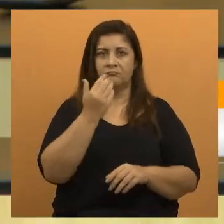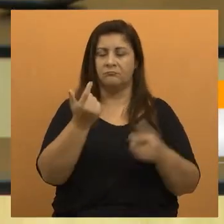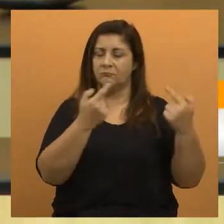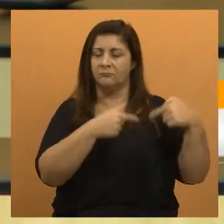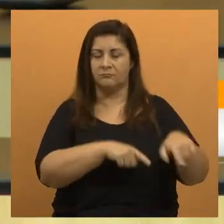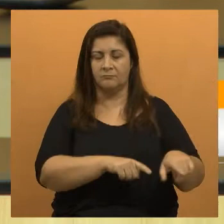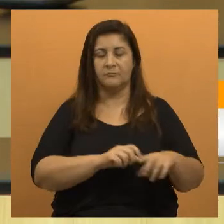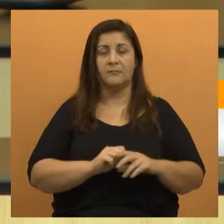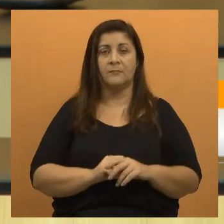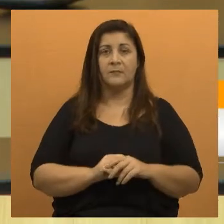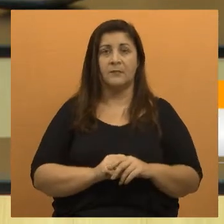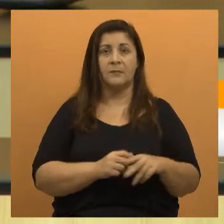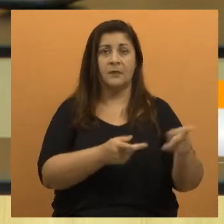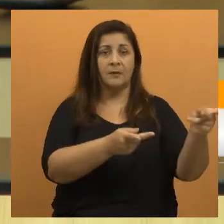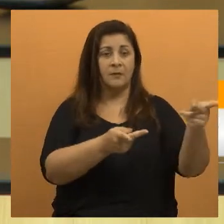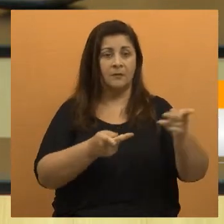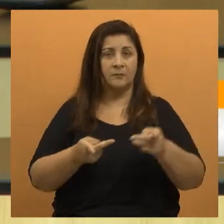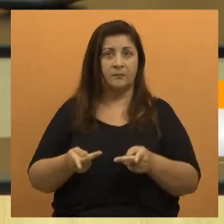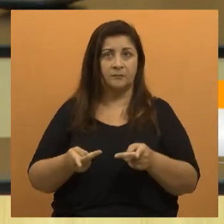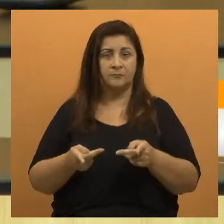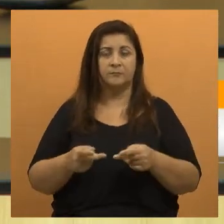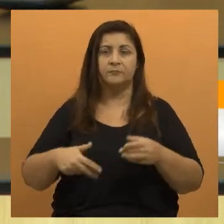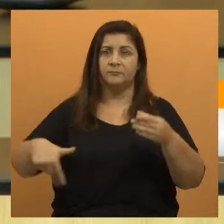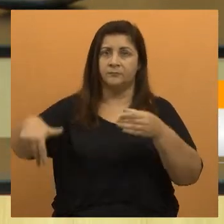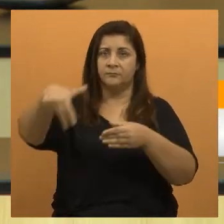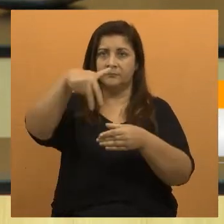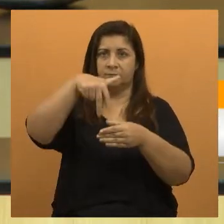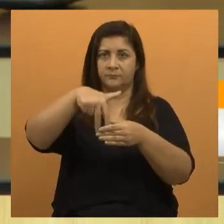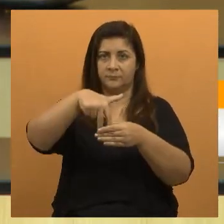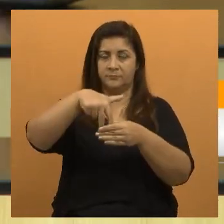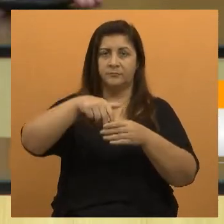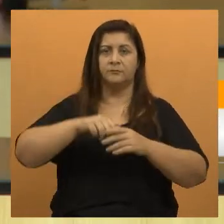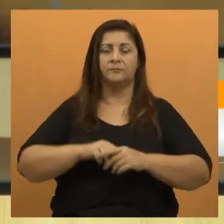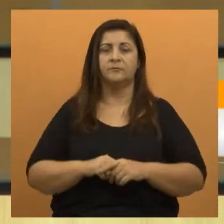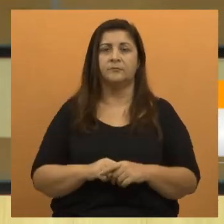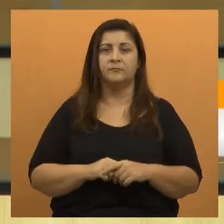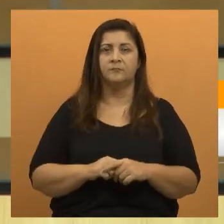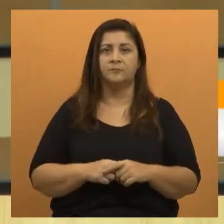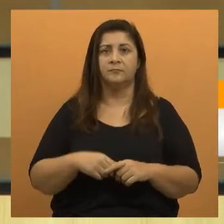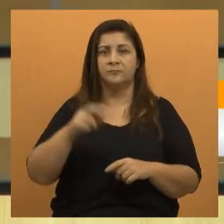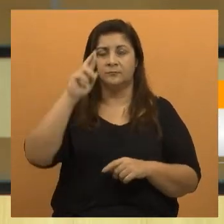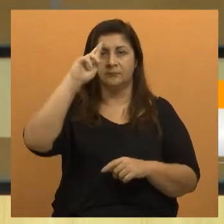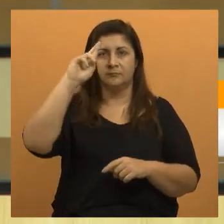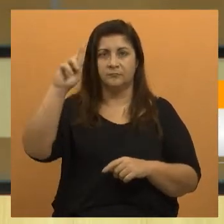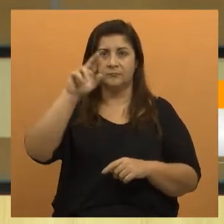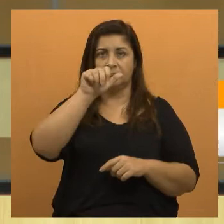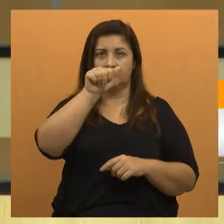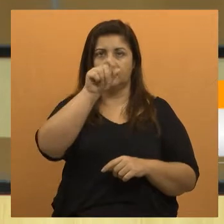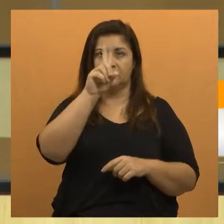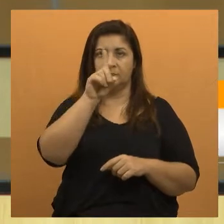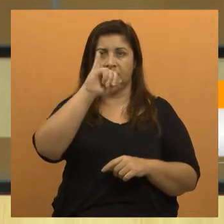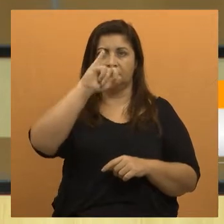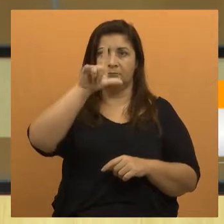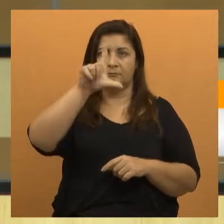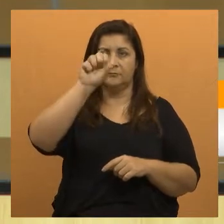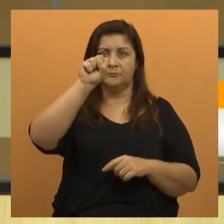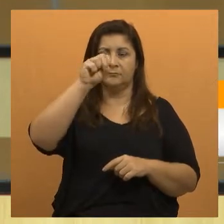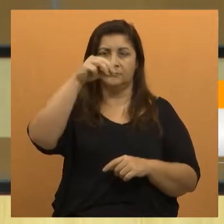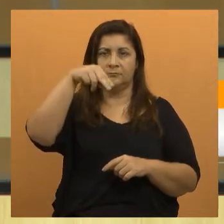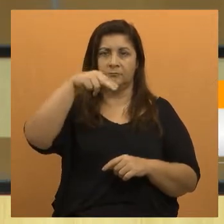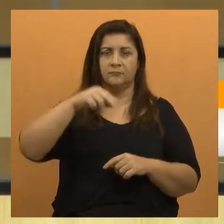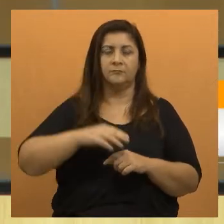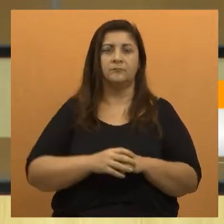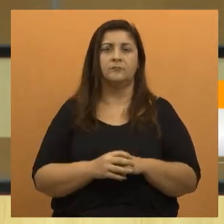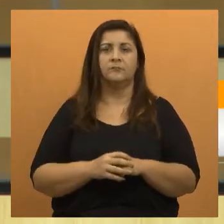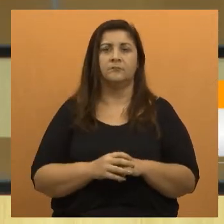objeção, convido a ocupar a tribuna desta Casa Legislativa o senhor Adilson dos Santos Guzmão,